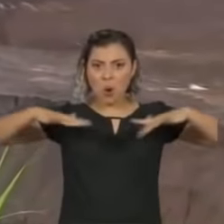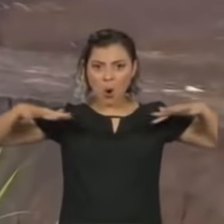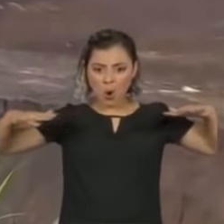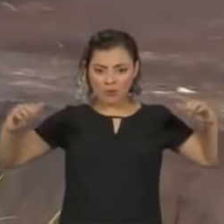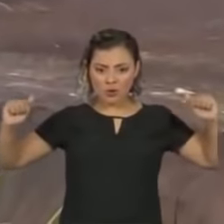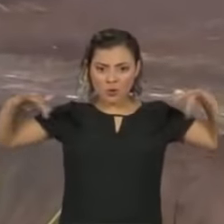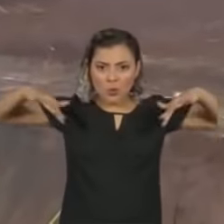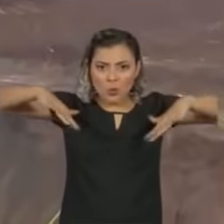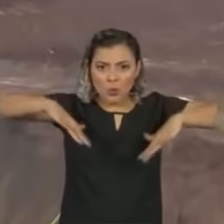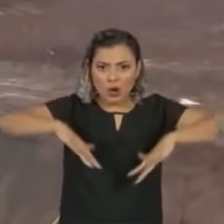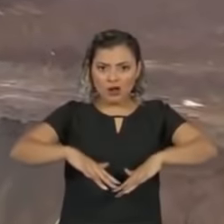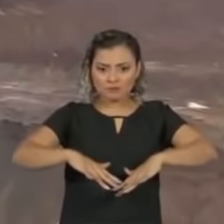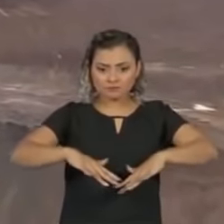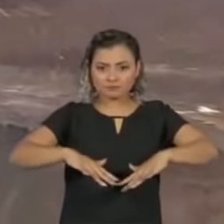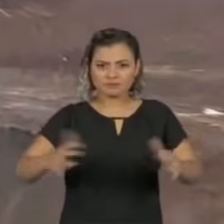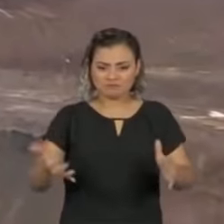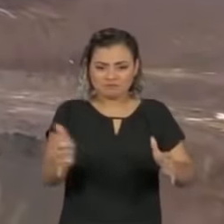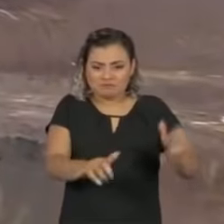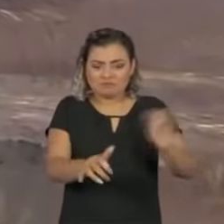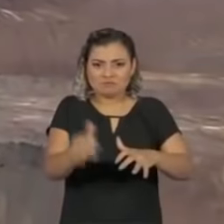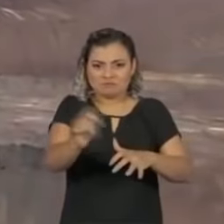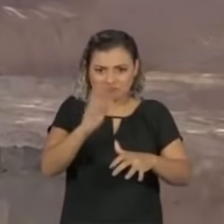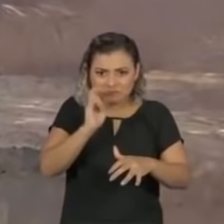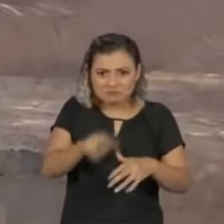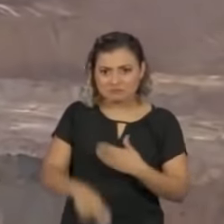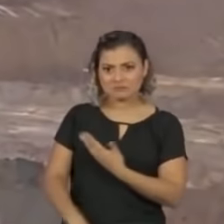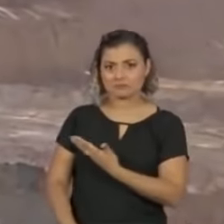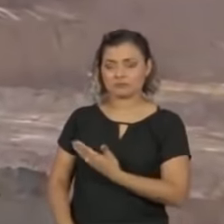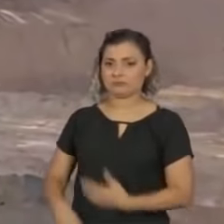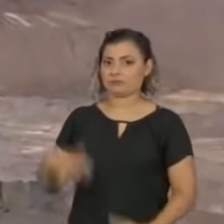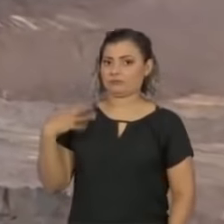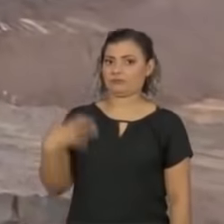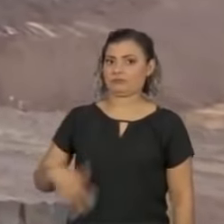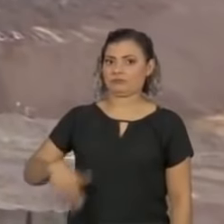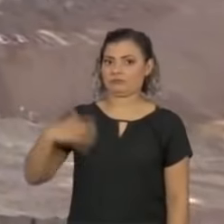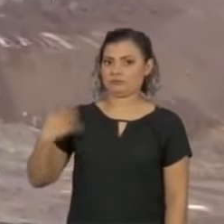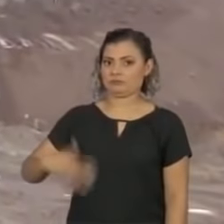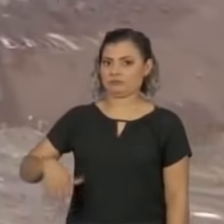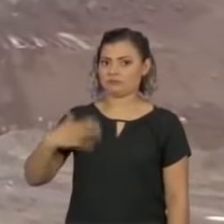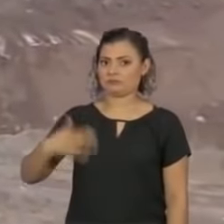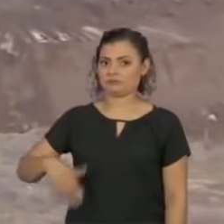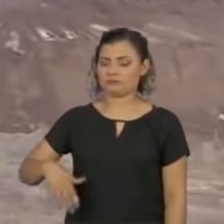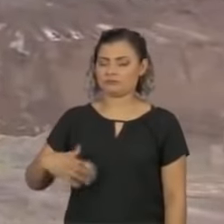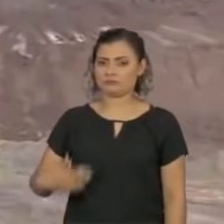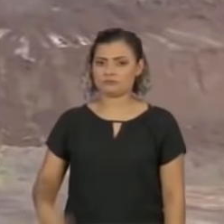a quantidade de rejeitos espalhados ao redor impressionam.